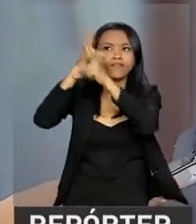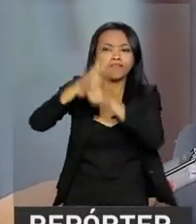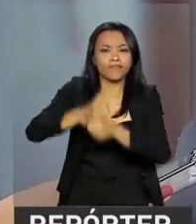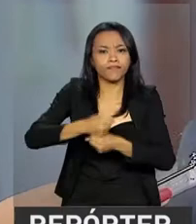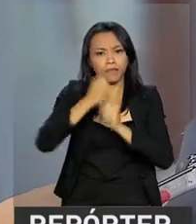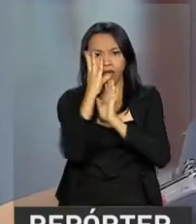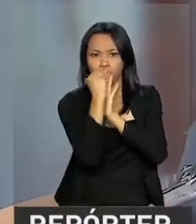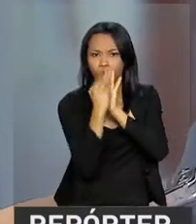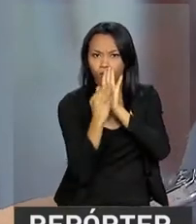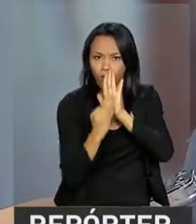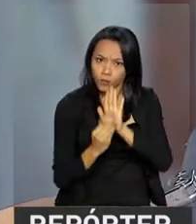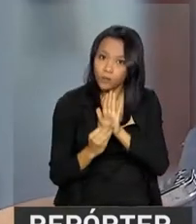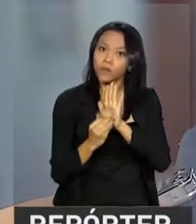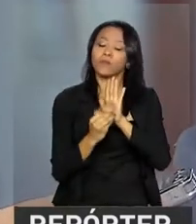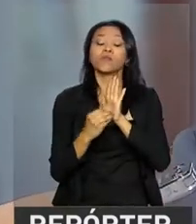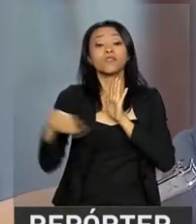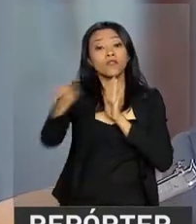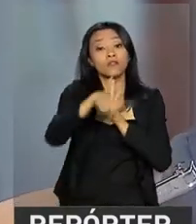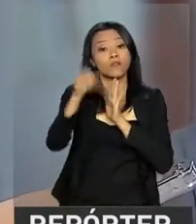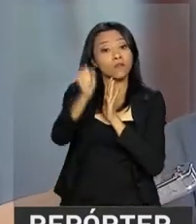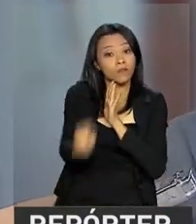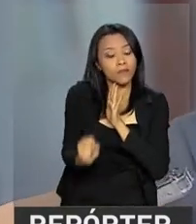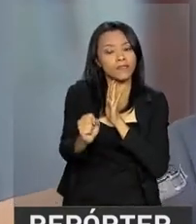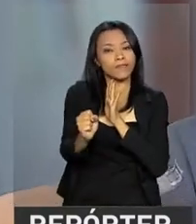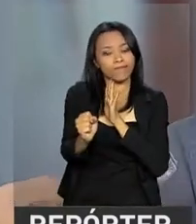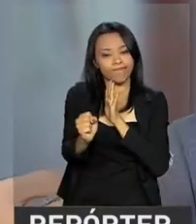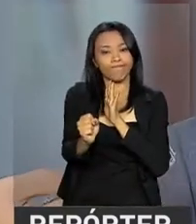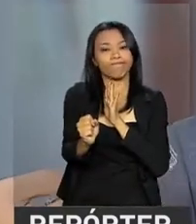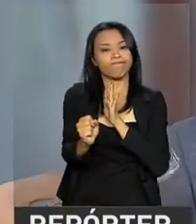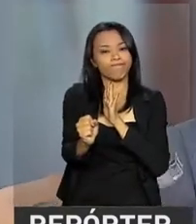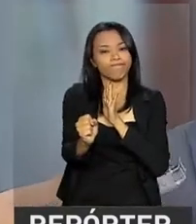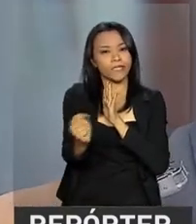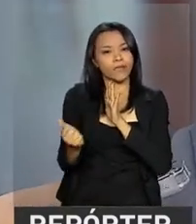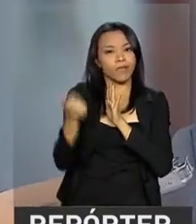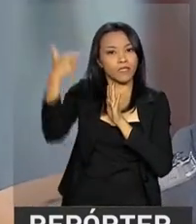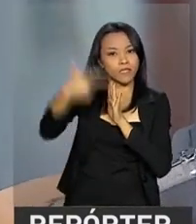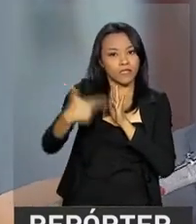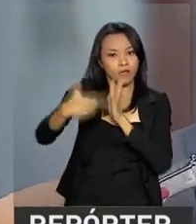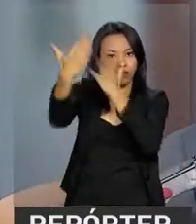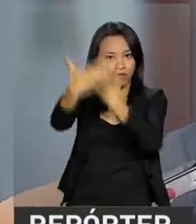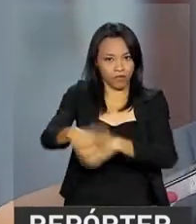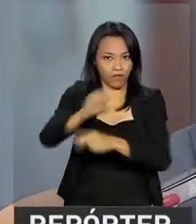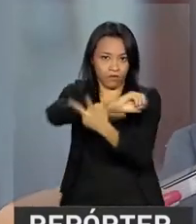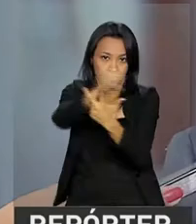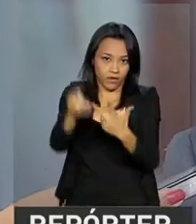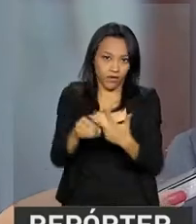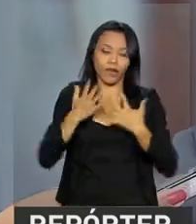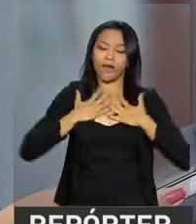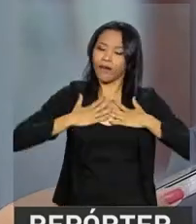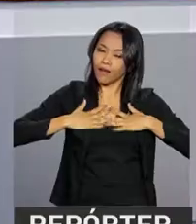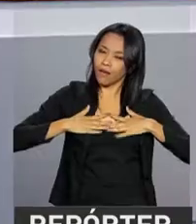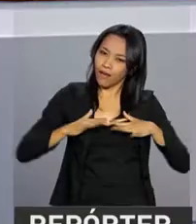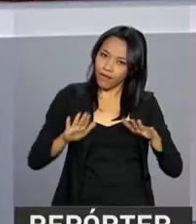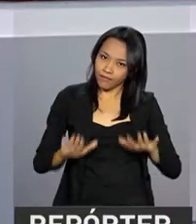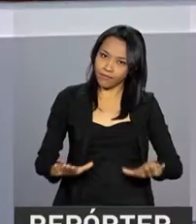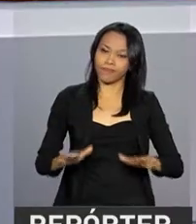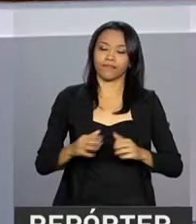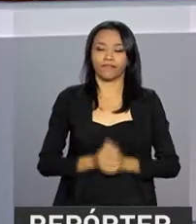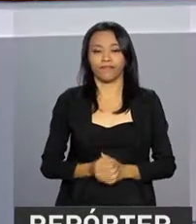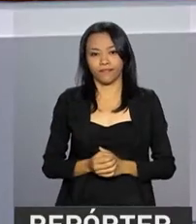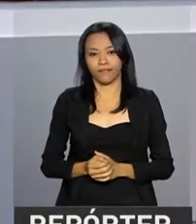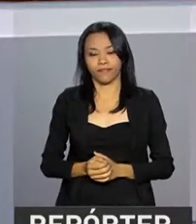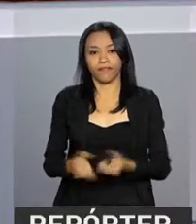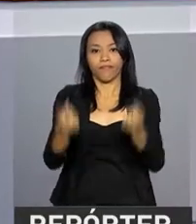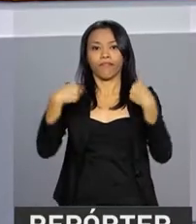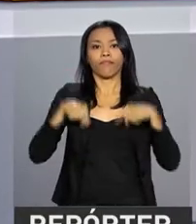conteúdos e que possam ir para a segunda etapa da aplicação do Enem com tranquilidade.